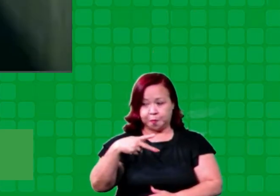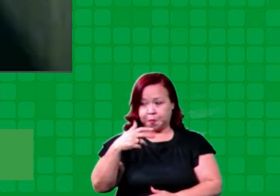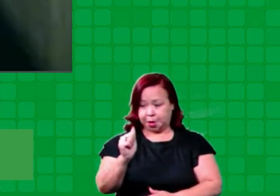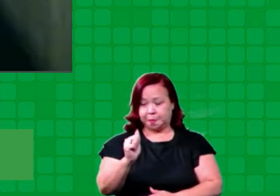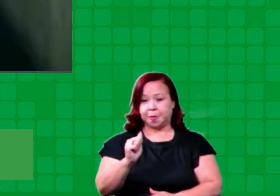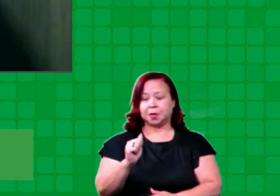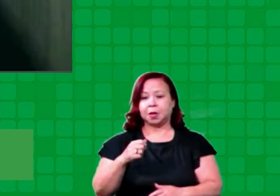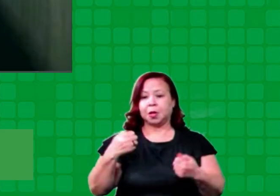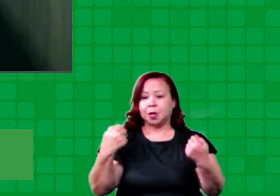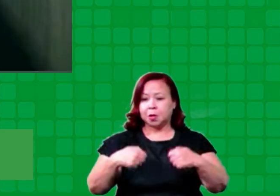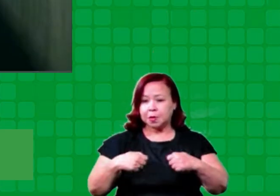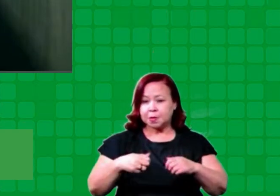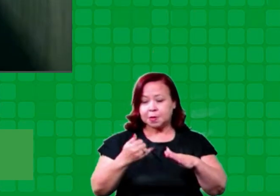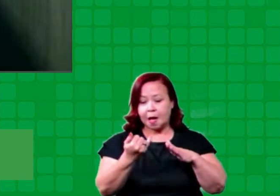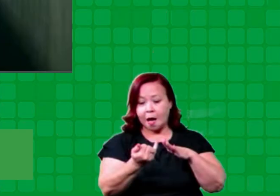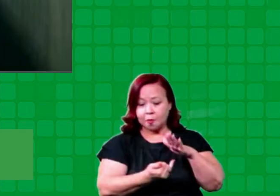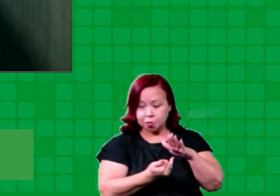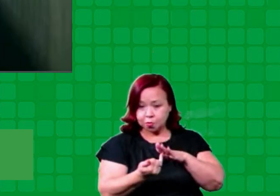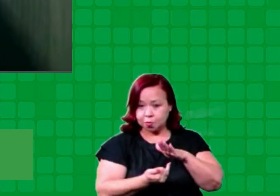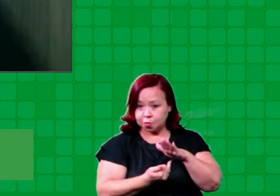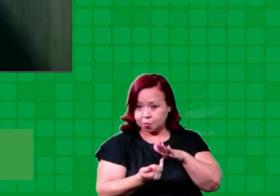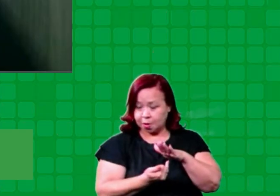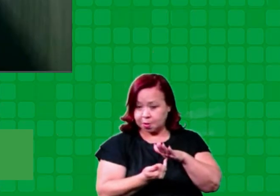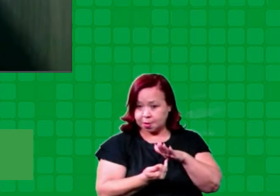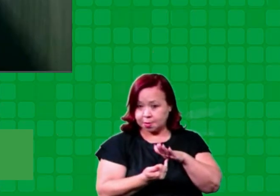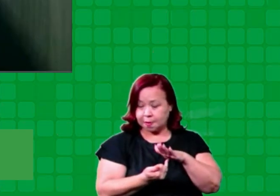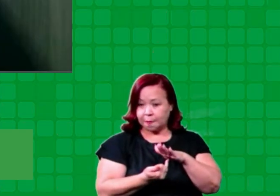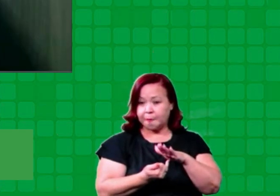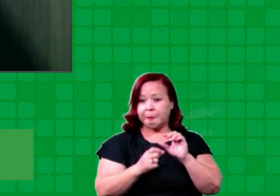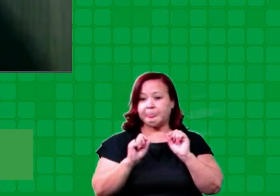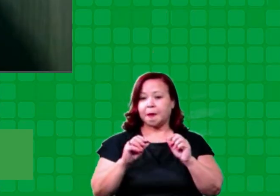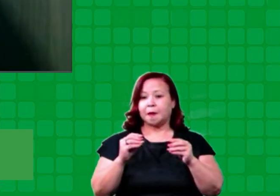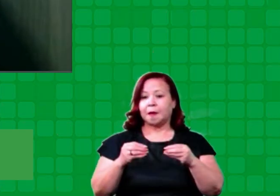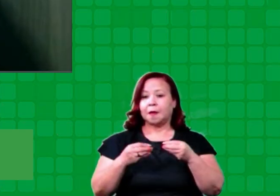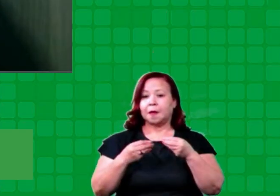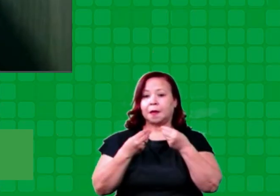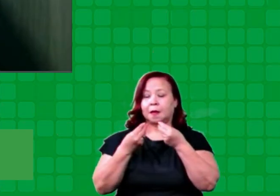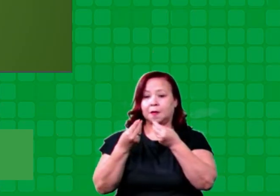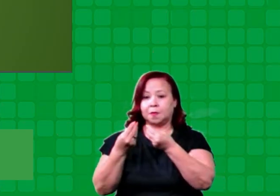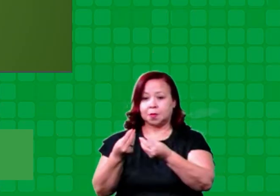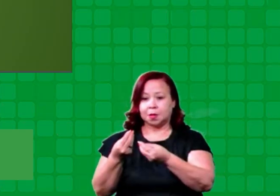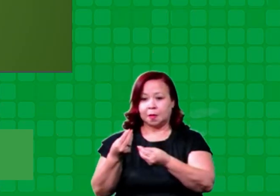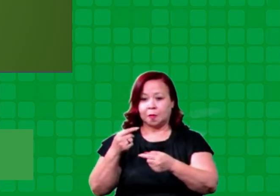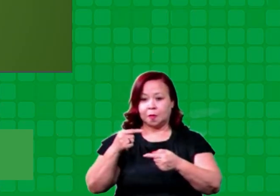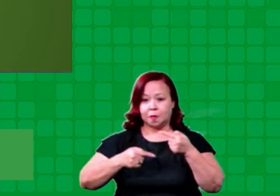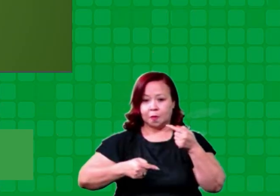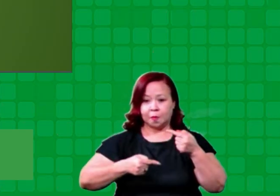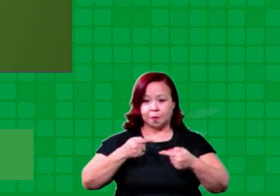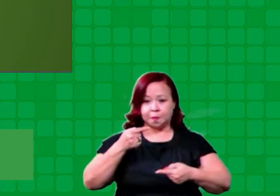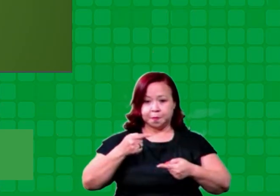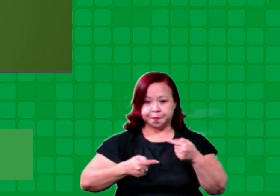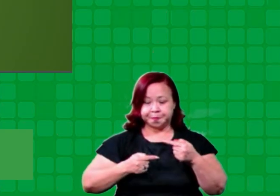a institucionalização e a definição da política.